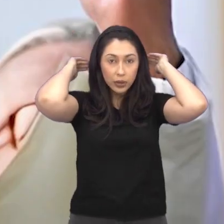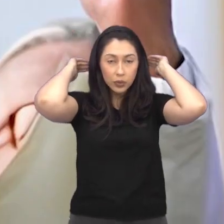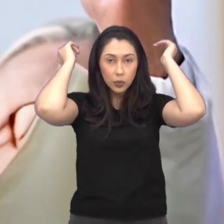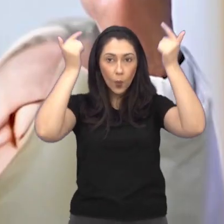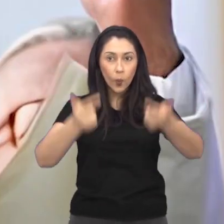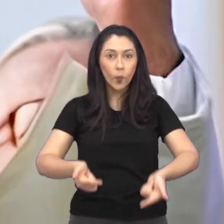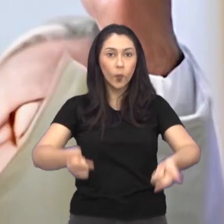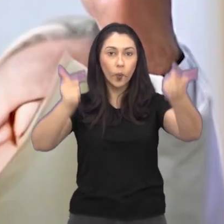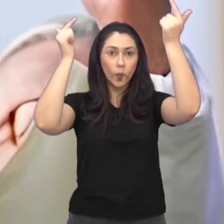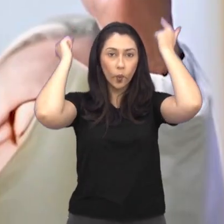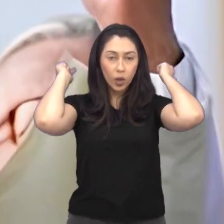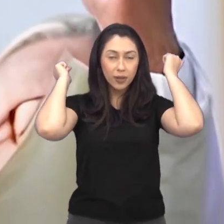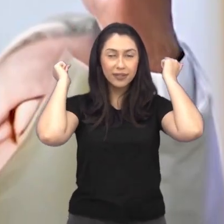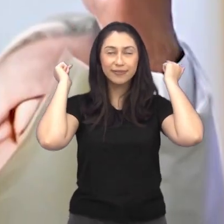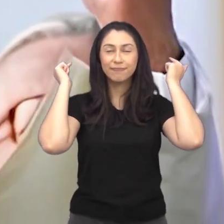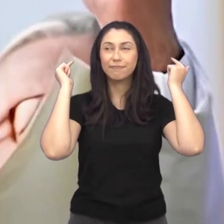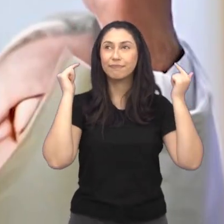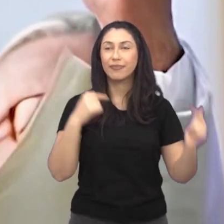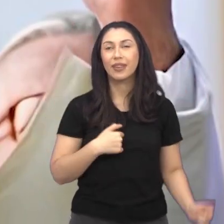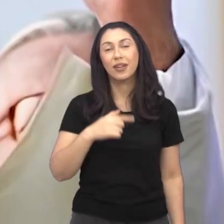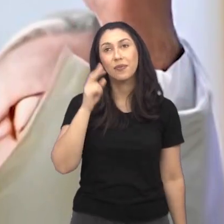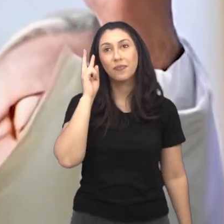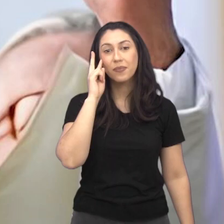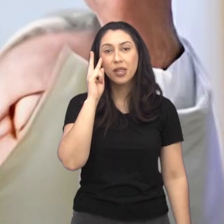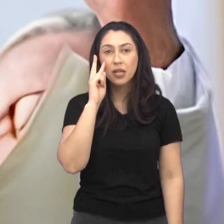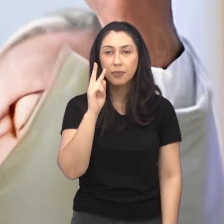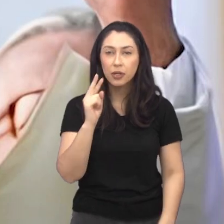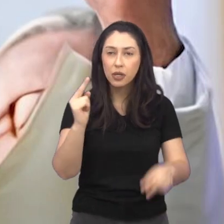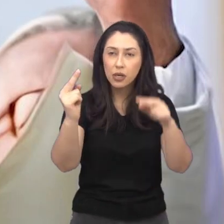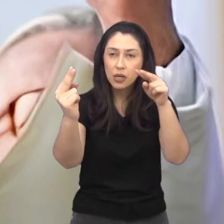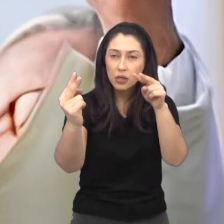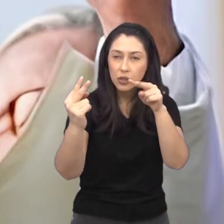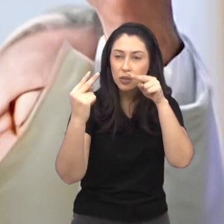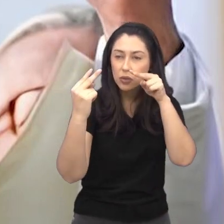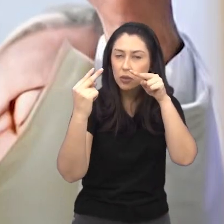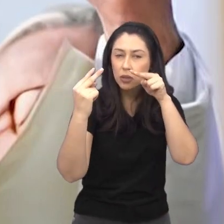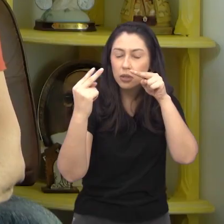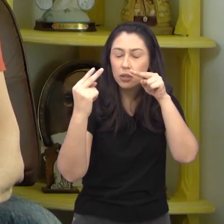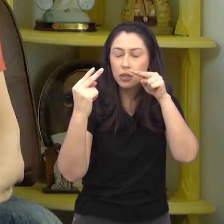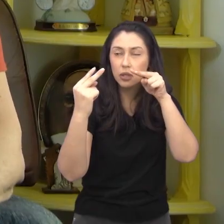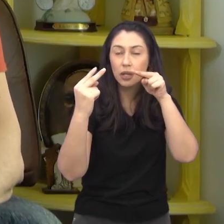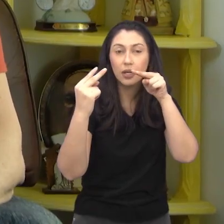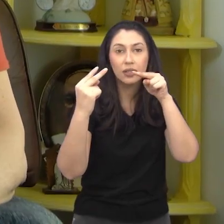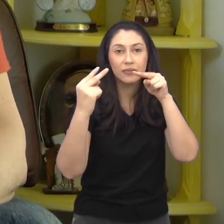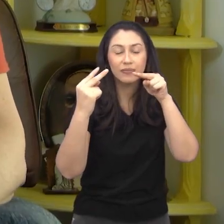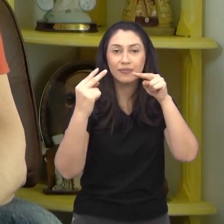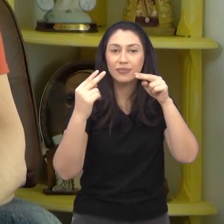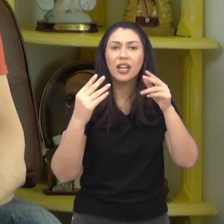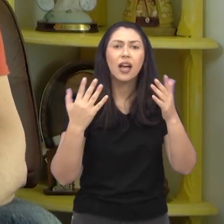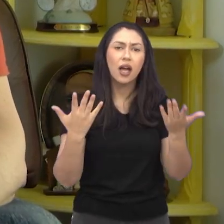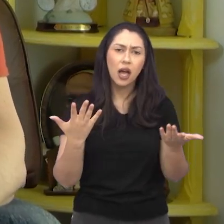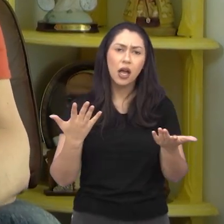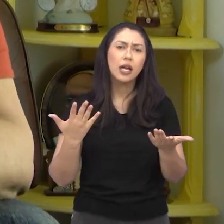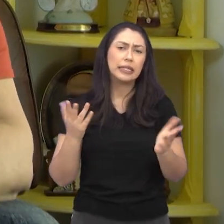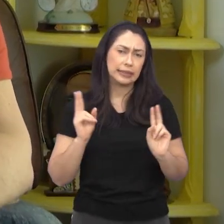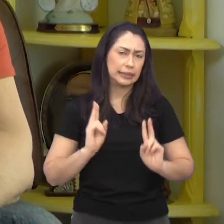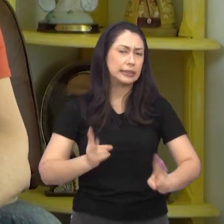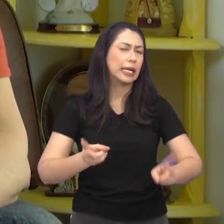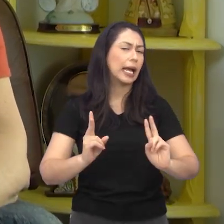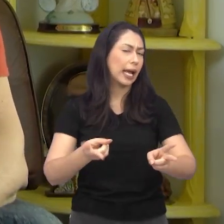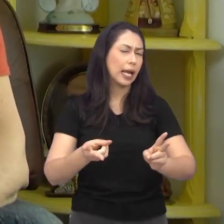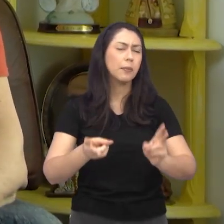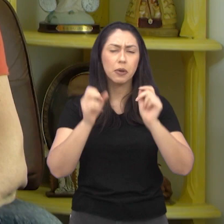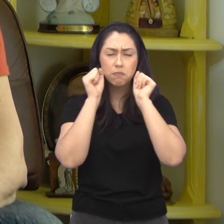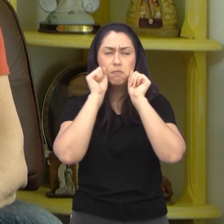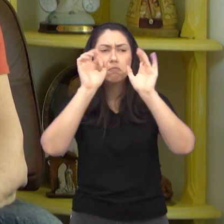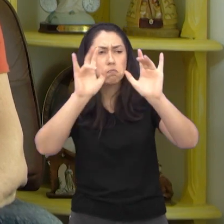Eu me lembro até hoje do olhar dele. Sempre teve o costume de dar a